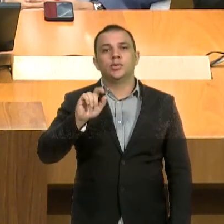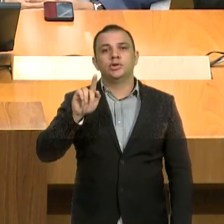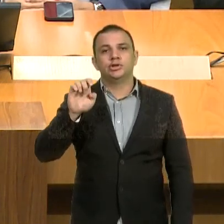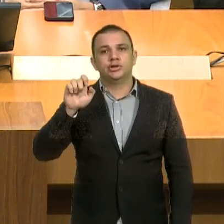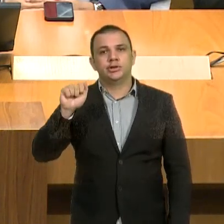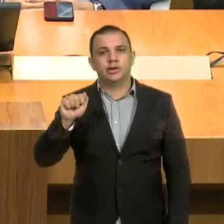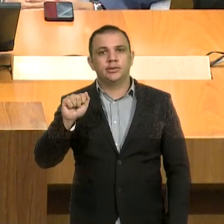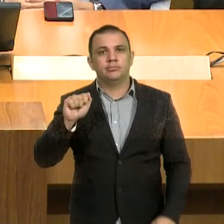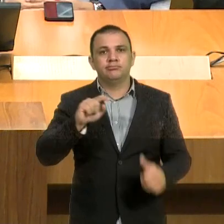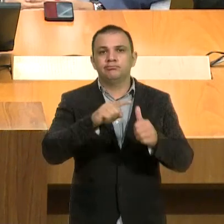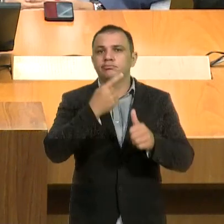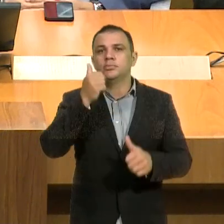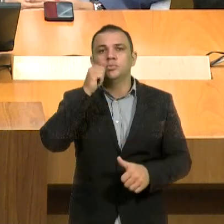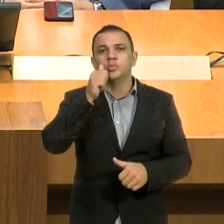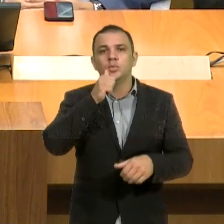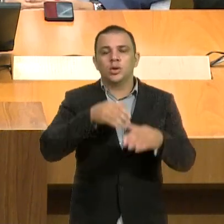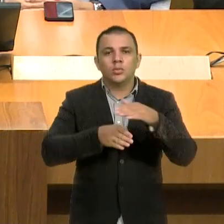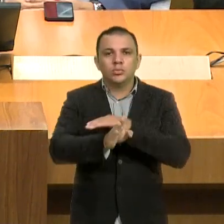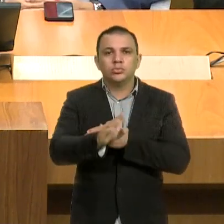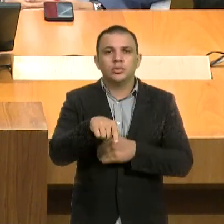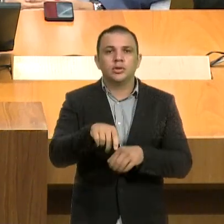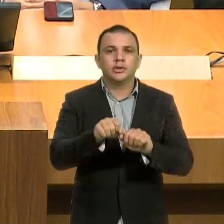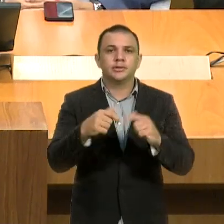mulheres aqui na Assembleia Legislativa.